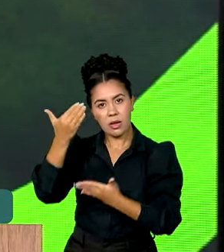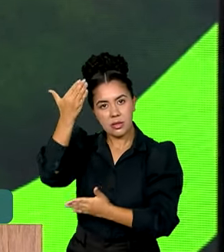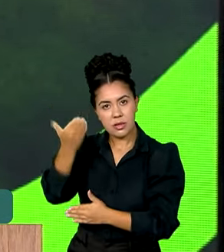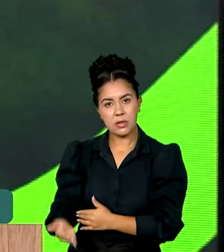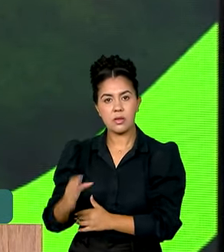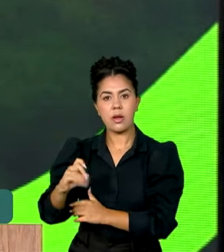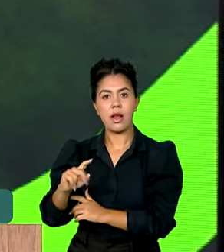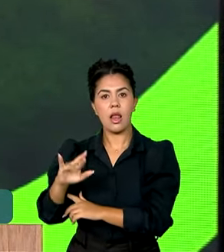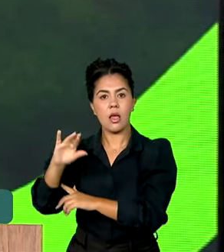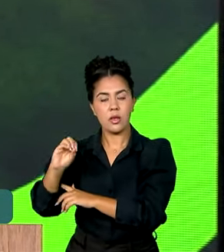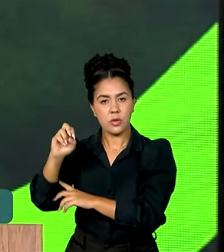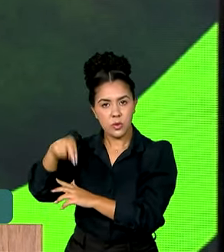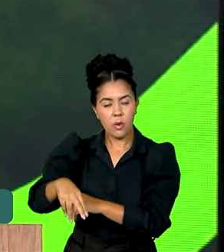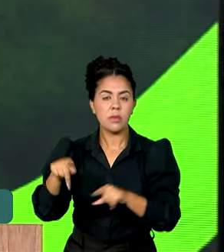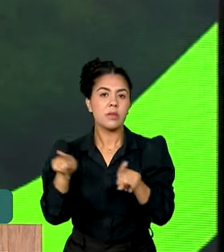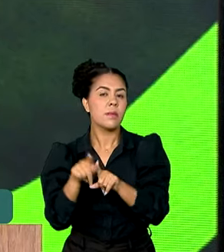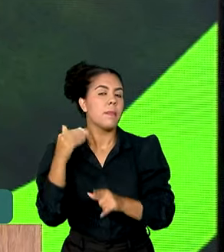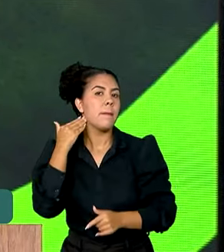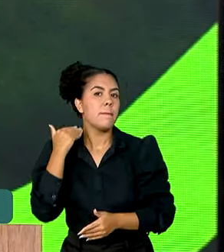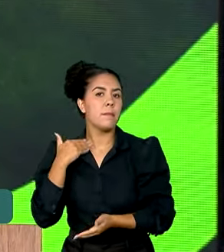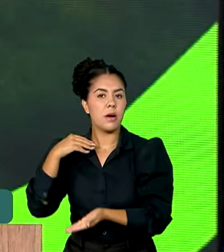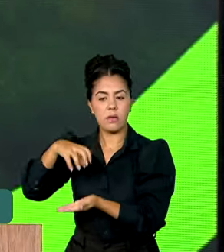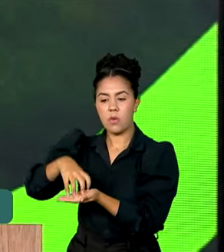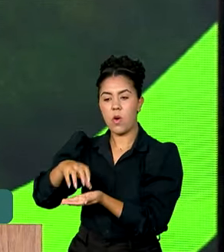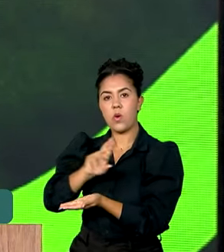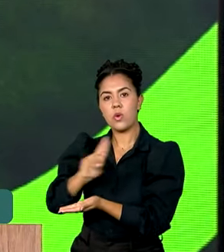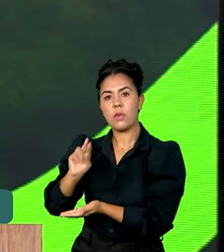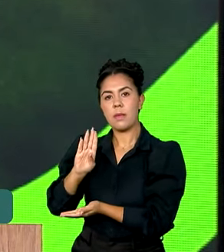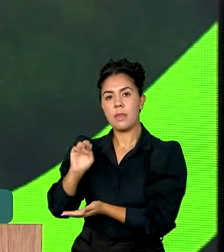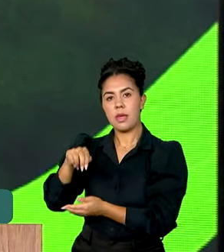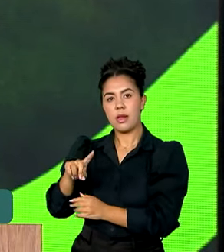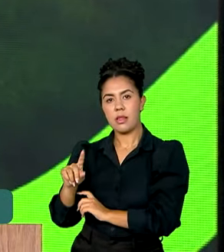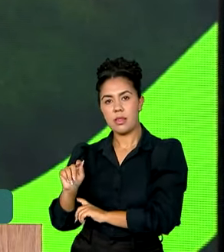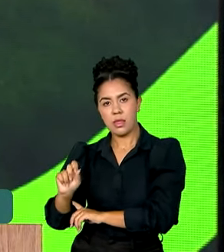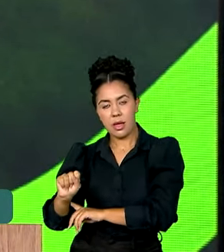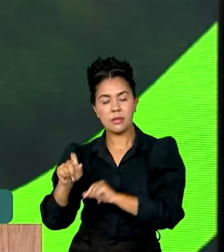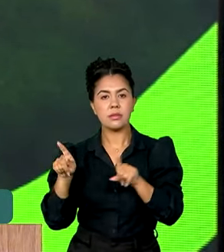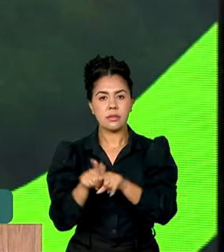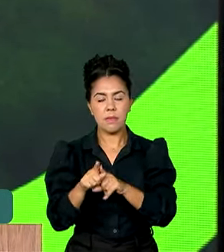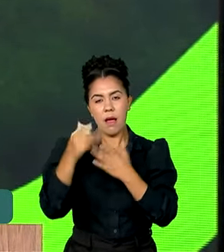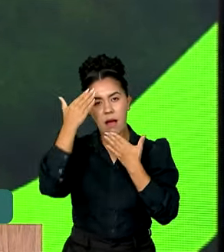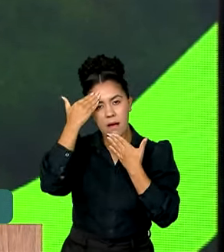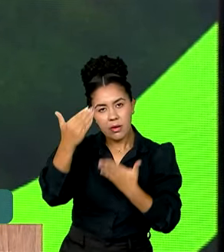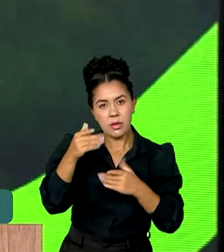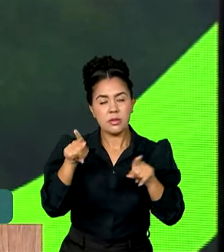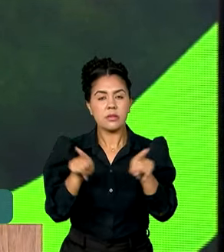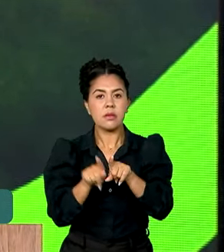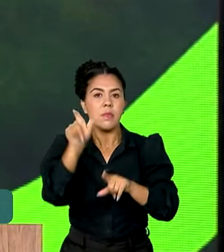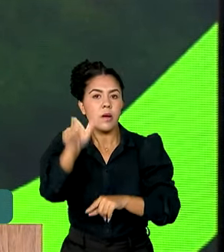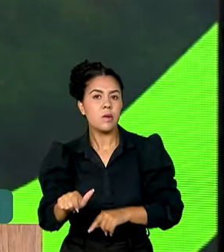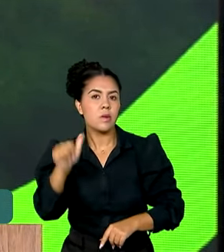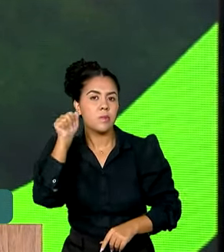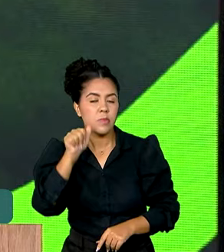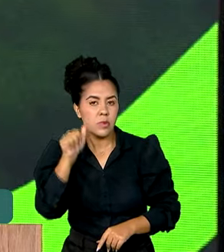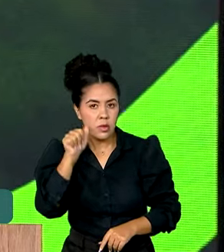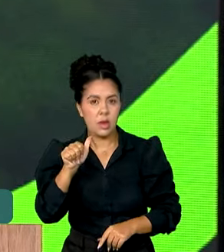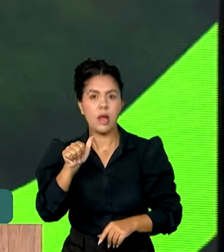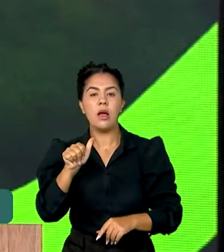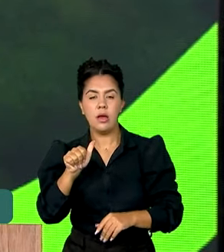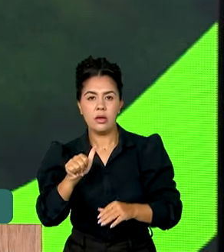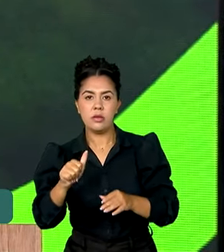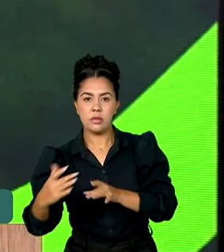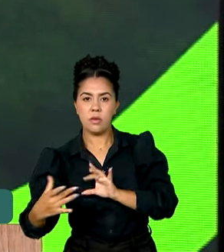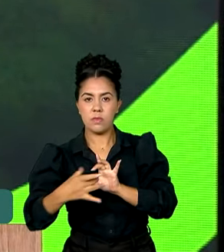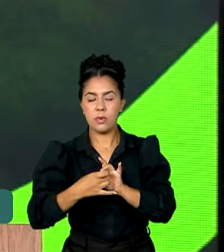e com o BNDS agradeço a constituição sempre parceira da diretora socioambiental do